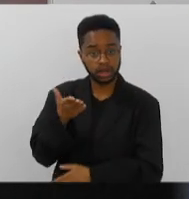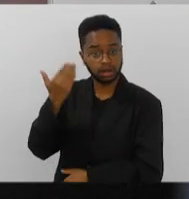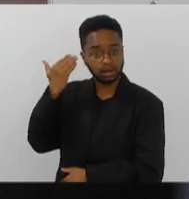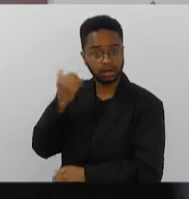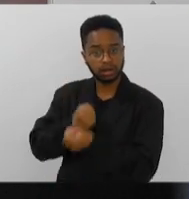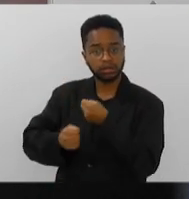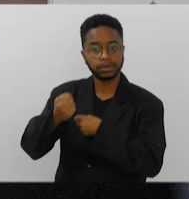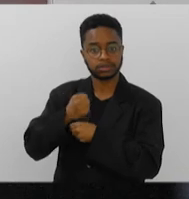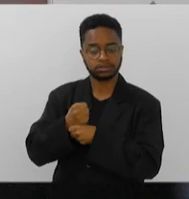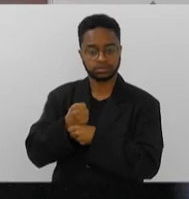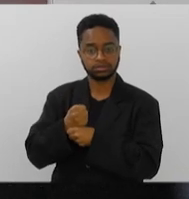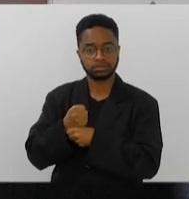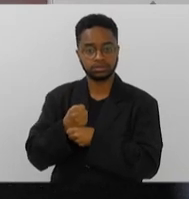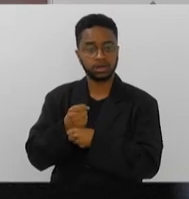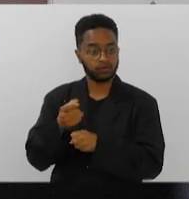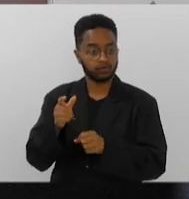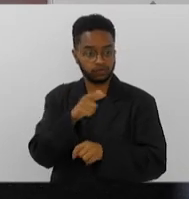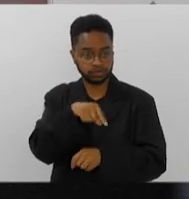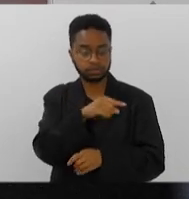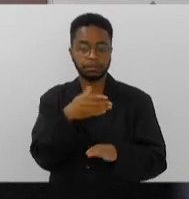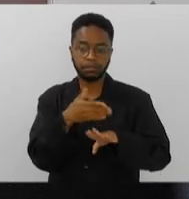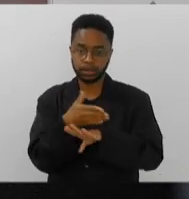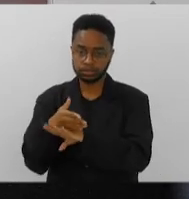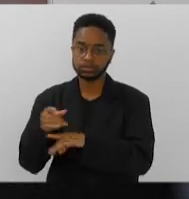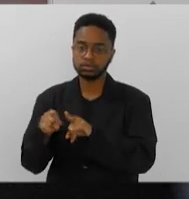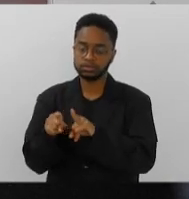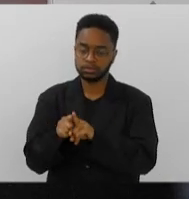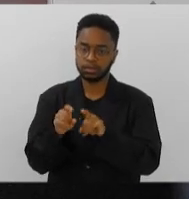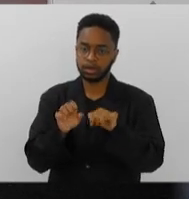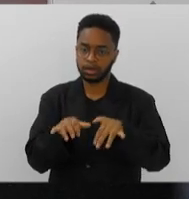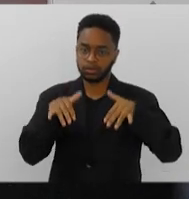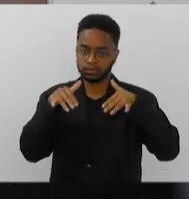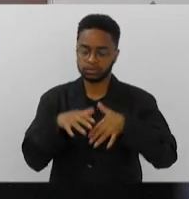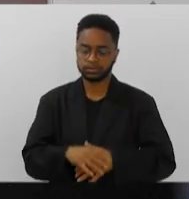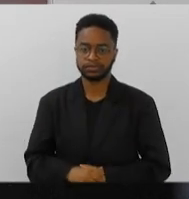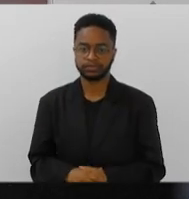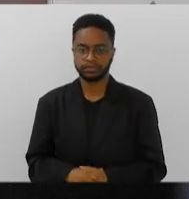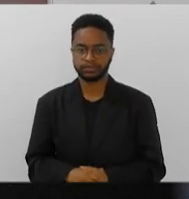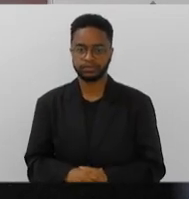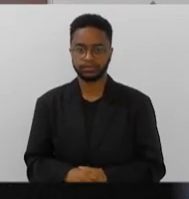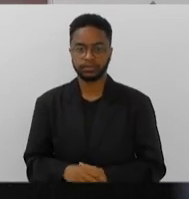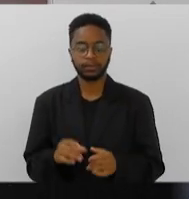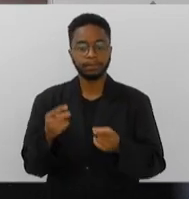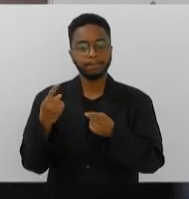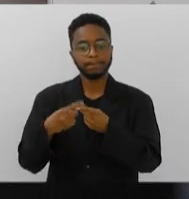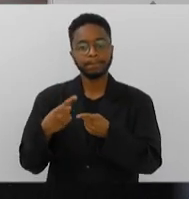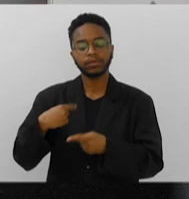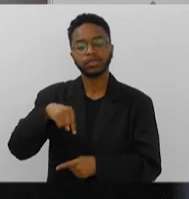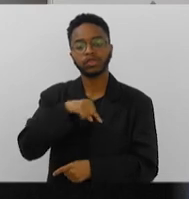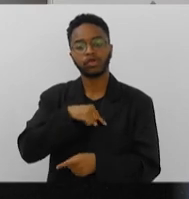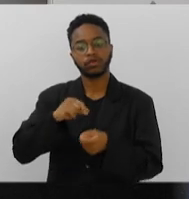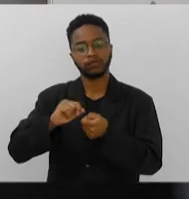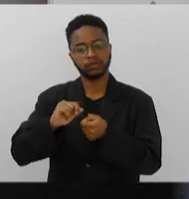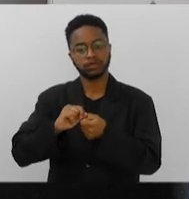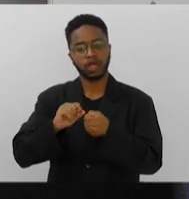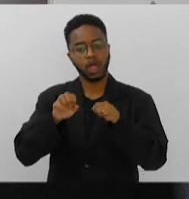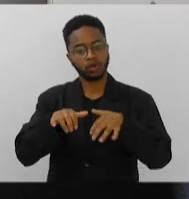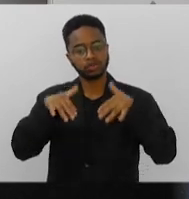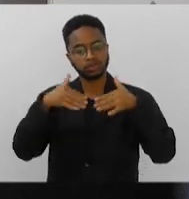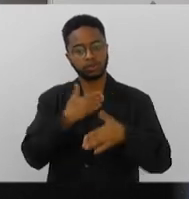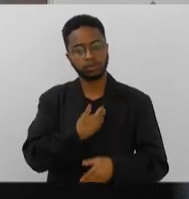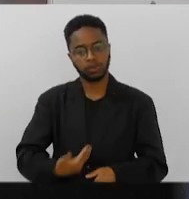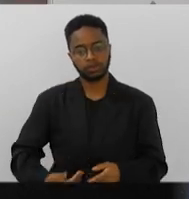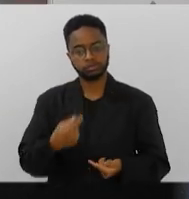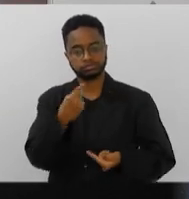E alguns de vocês participaram conosco nessas audiências. Né? Fizemos audiências públicas para